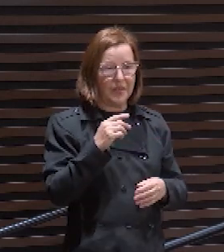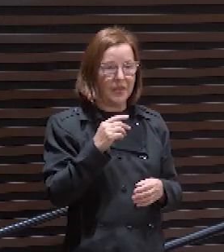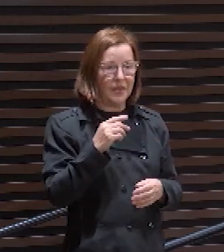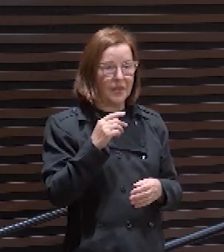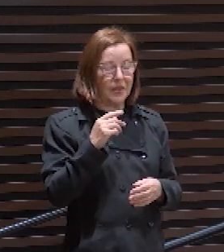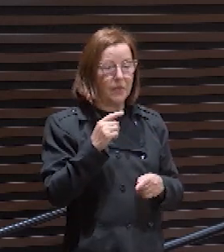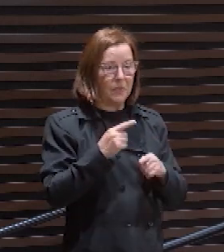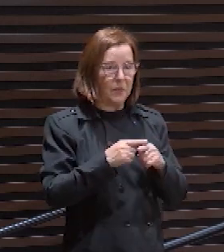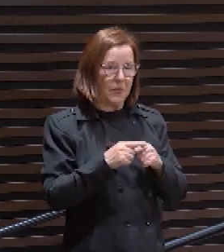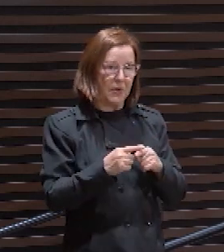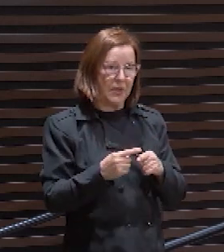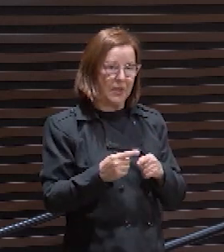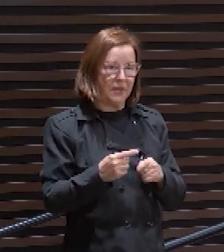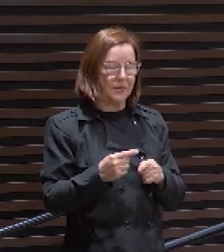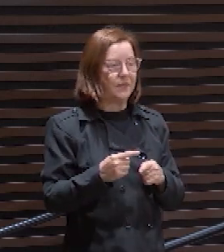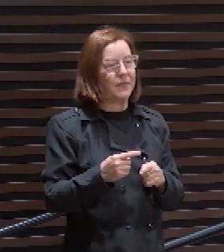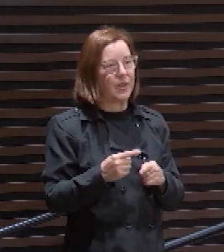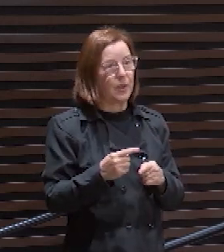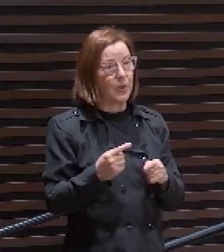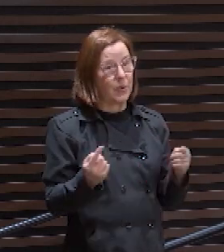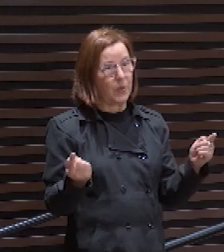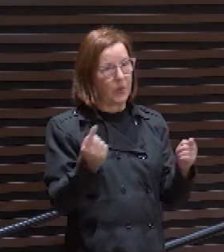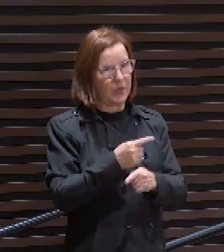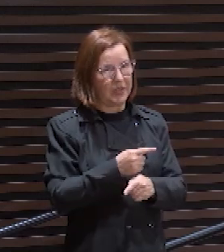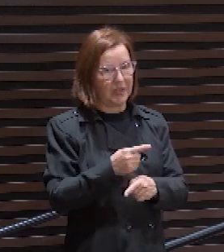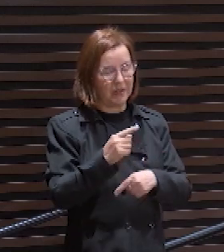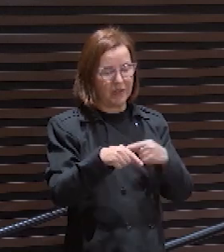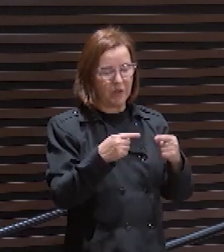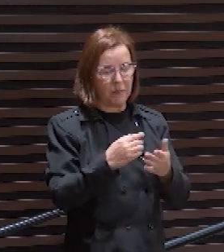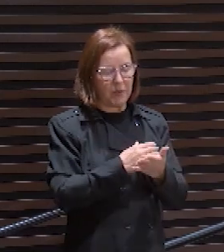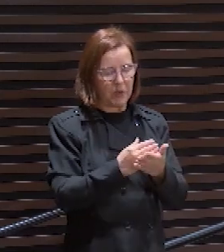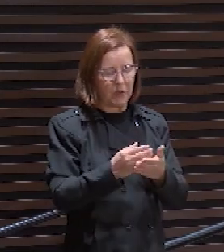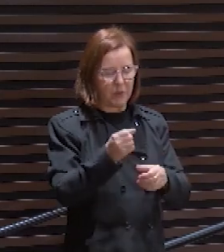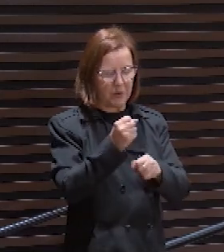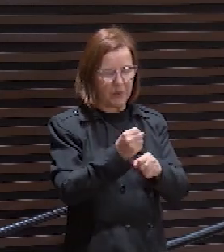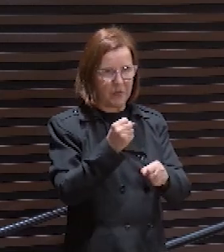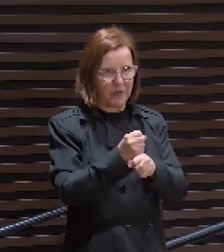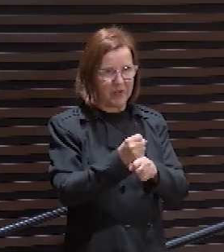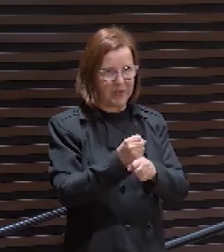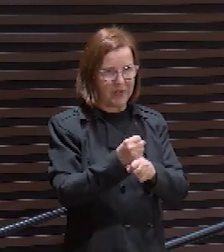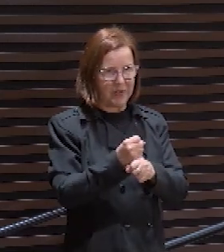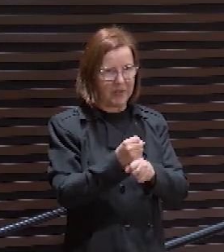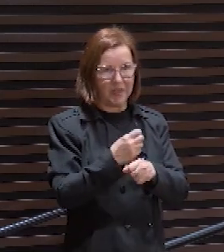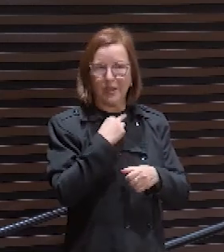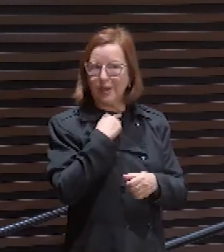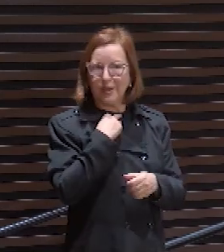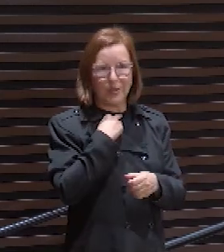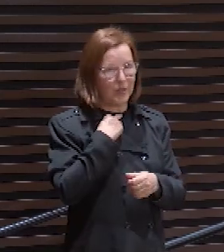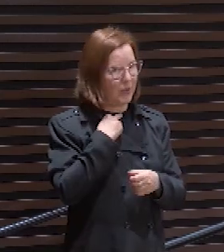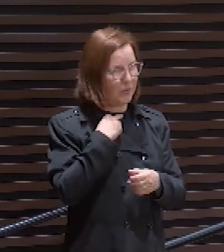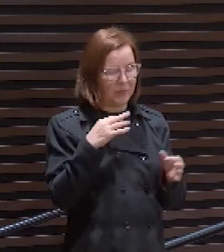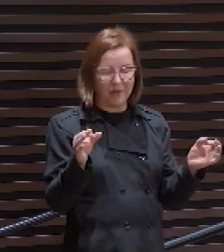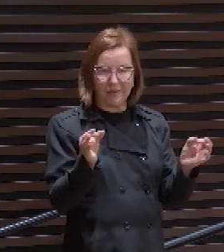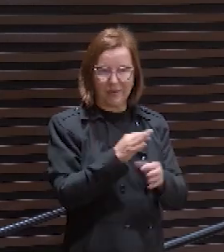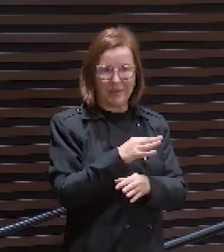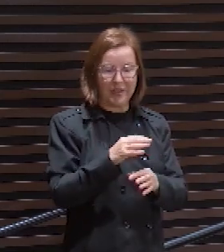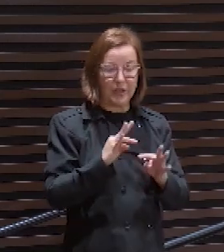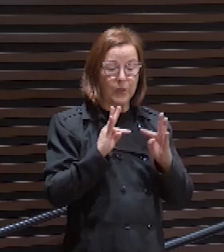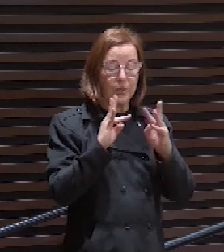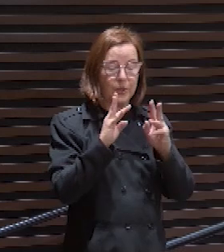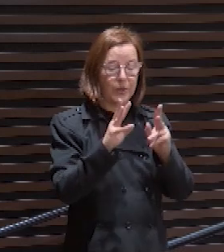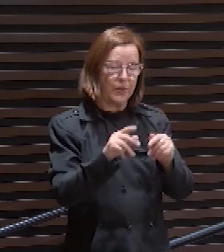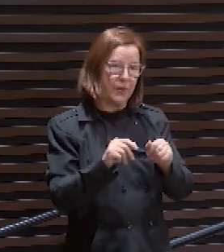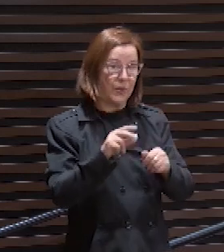suceder que, tendo lançado os alicerces e não a podendo acabar, todos os que